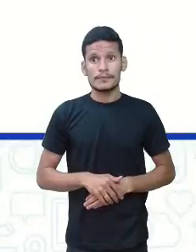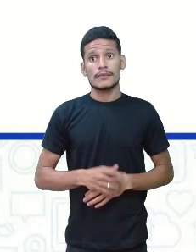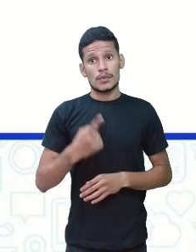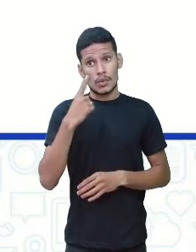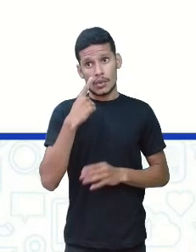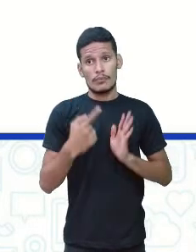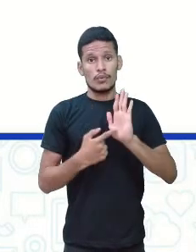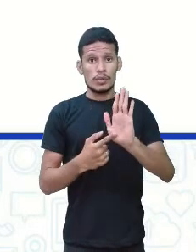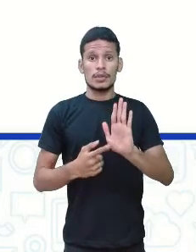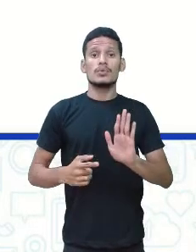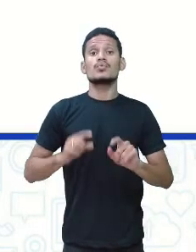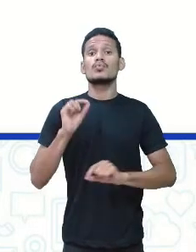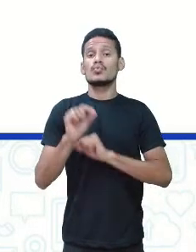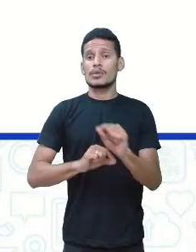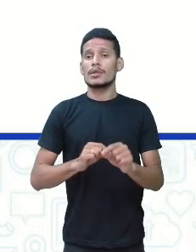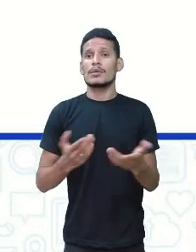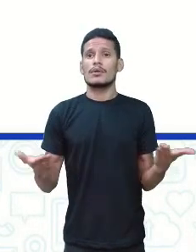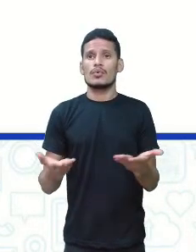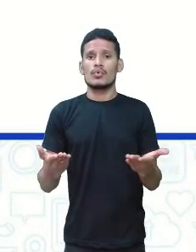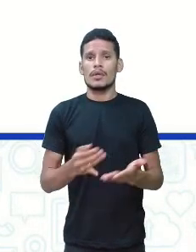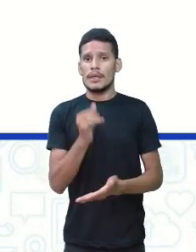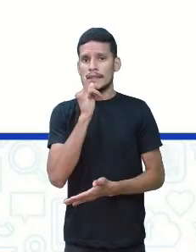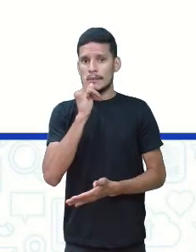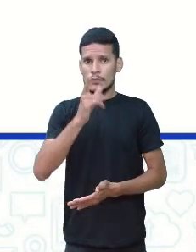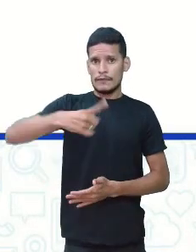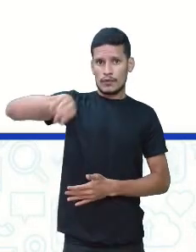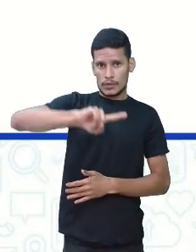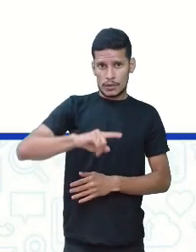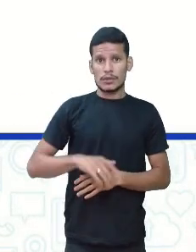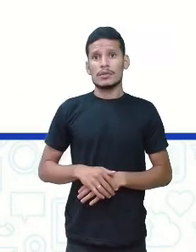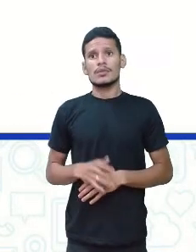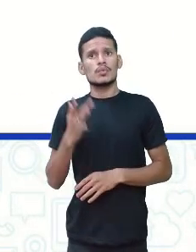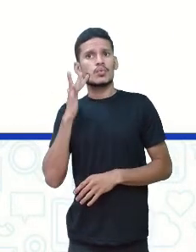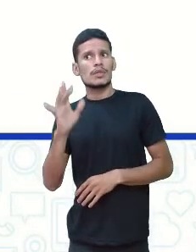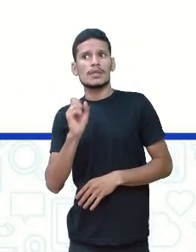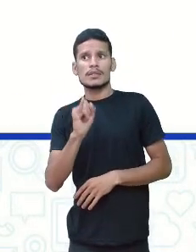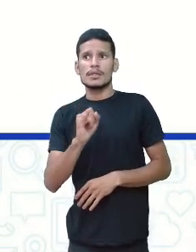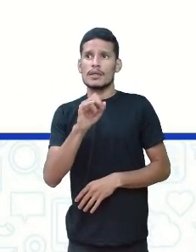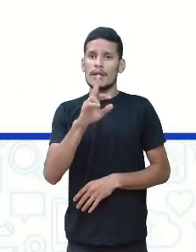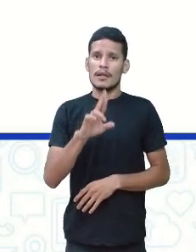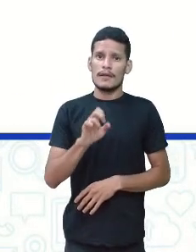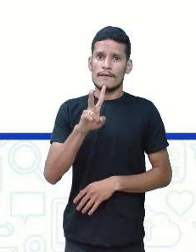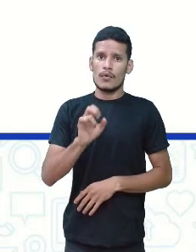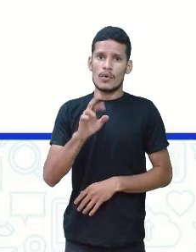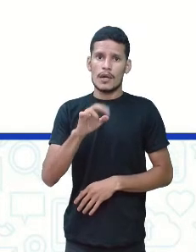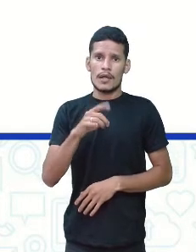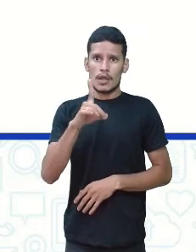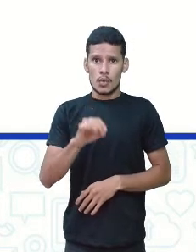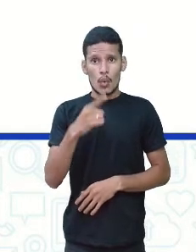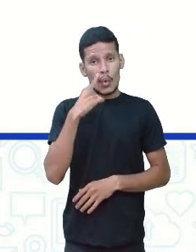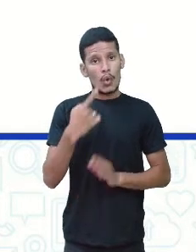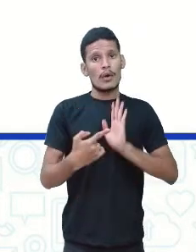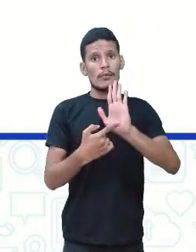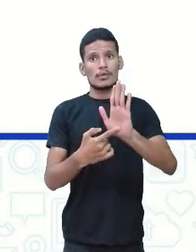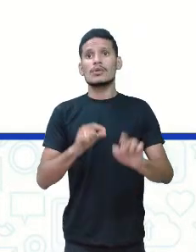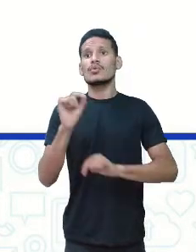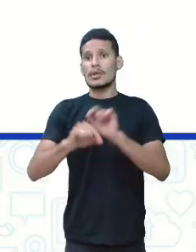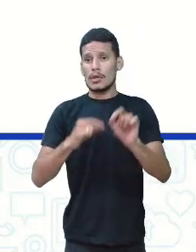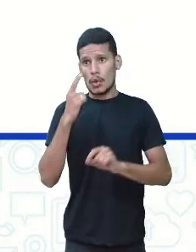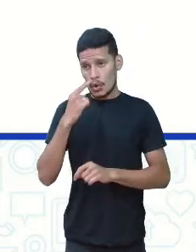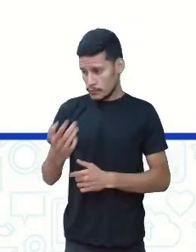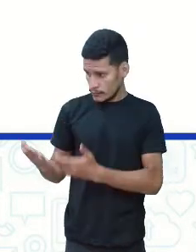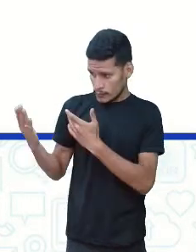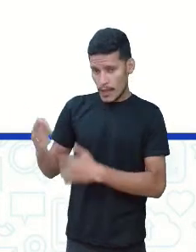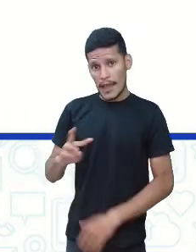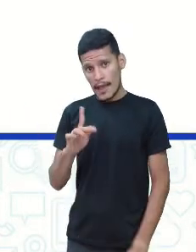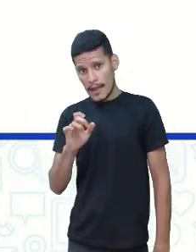trouxe um exemplo aí para vocês. Não sei se Revoredo tá aí ainda, mas o exemplo é: Helena e Revoredo